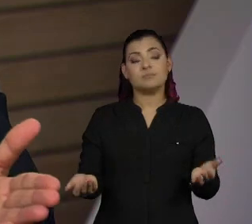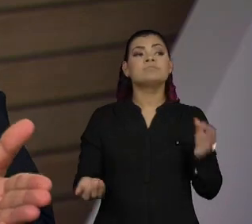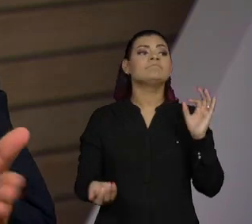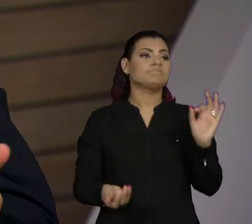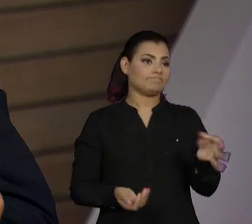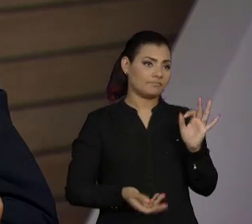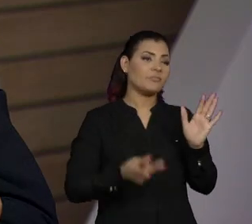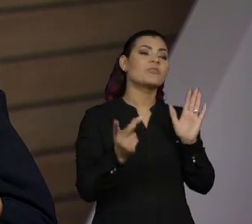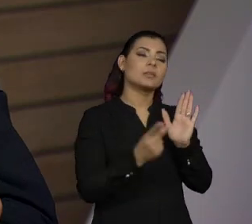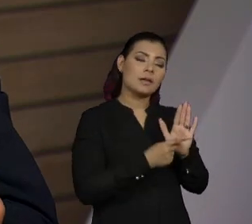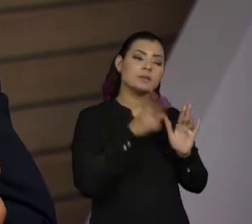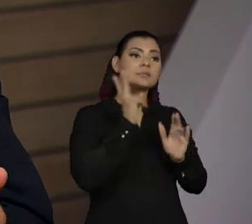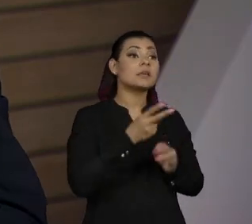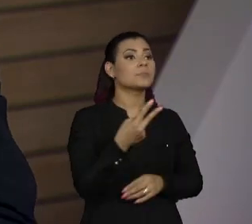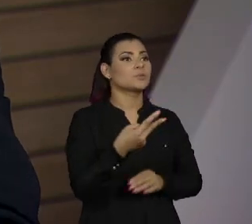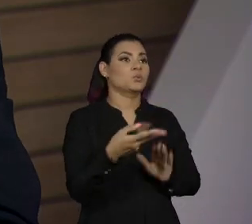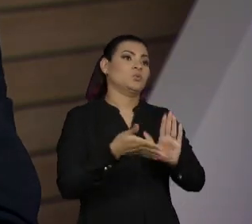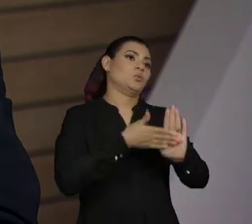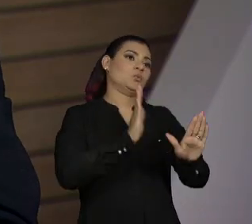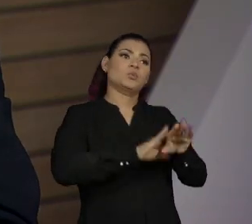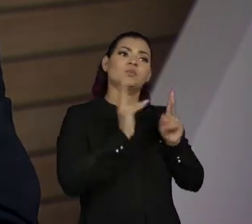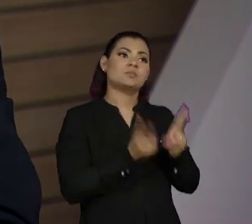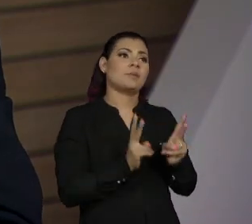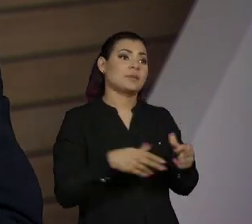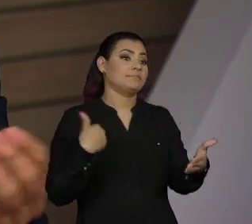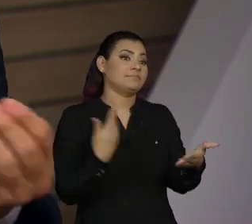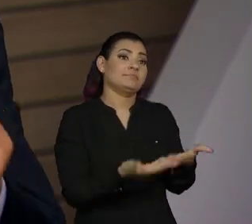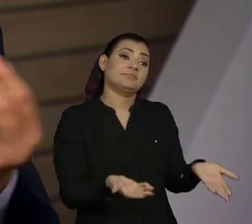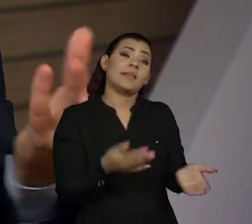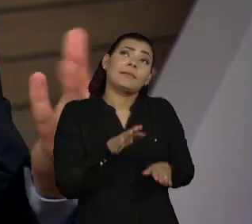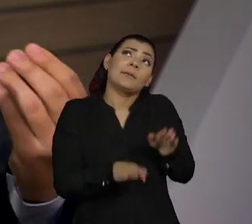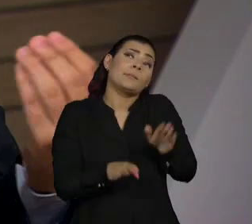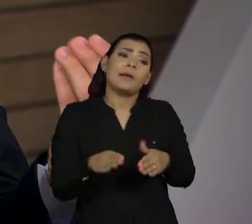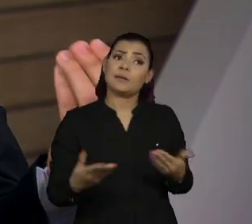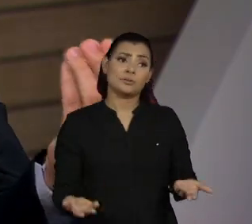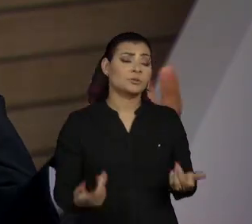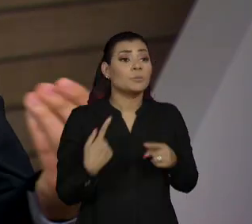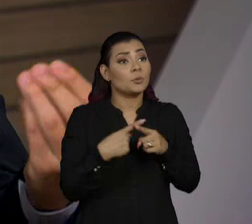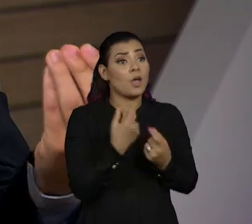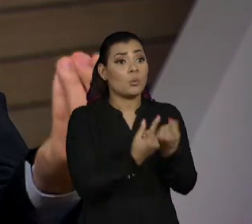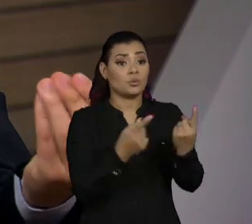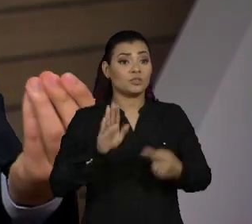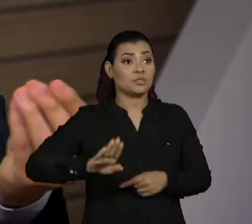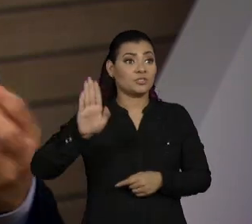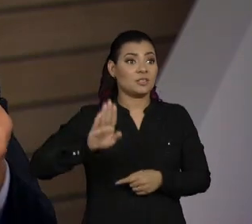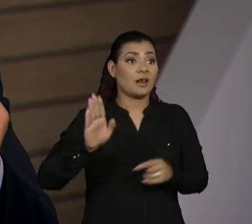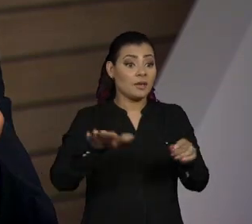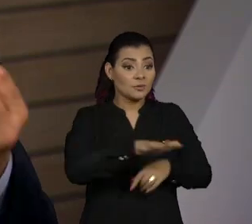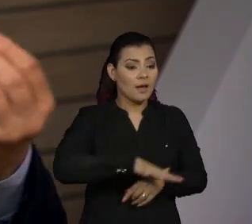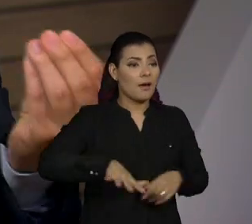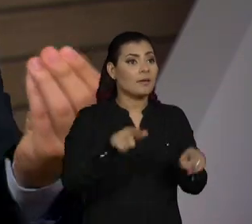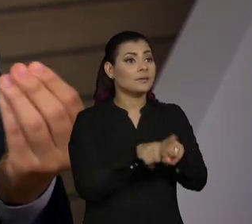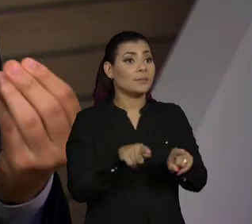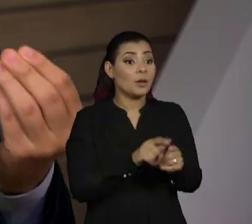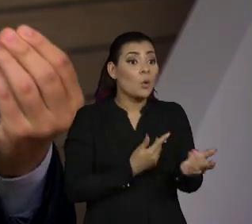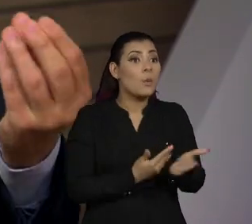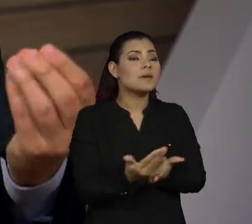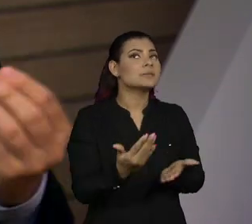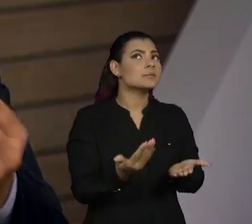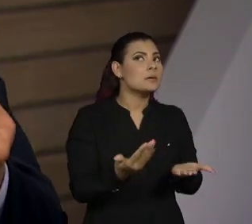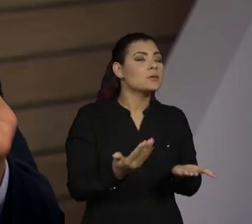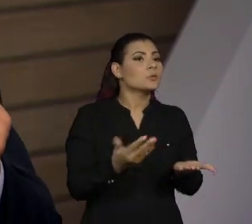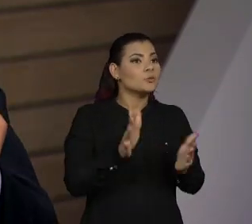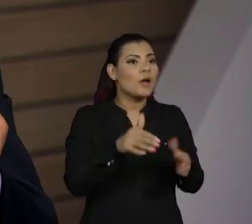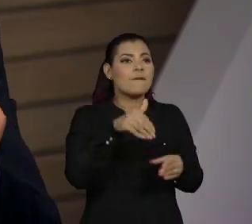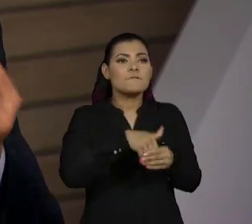tinha levado um candidato para o segundo turno, né? Exato. Vai depender, né? Os candidatos já estão, até os candidatos desse campo já estão começando a falar